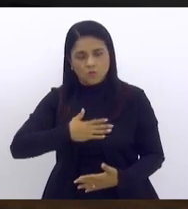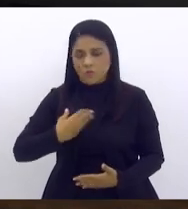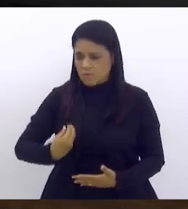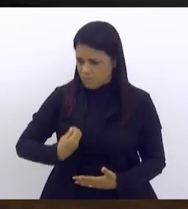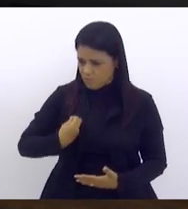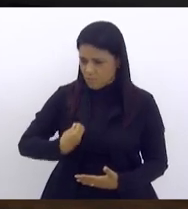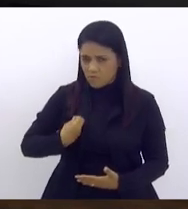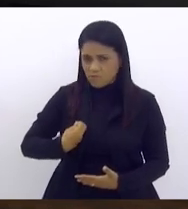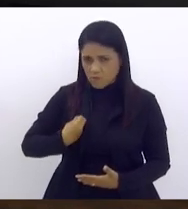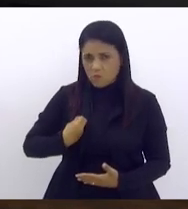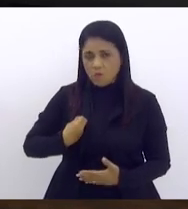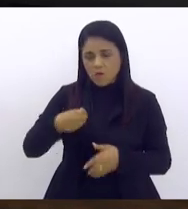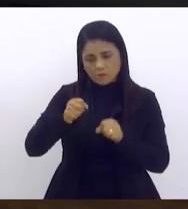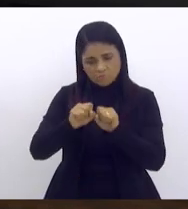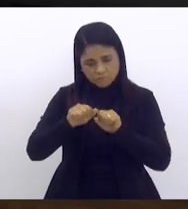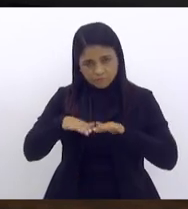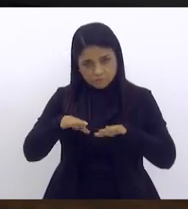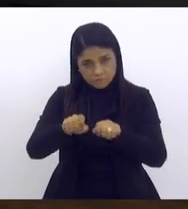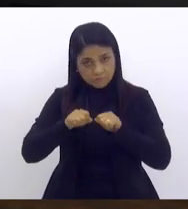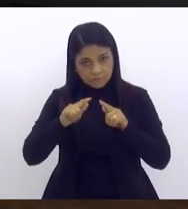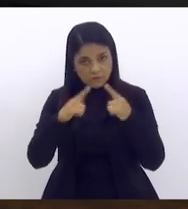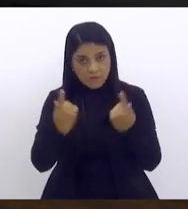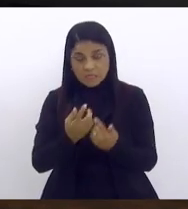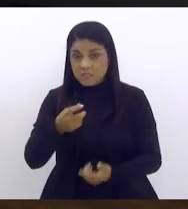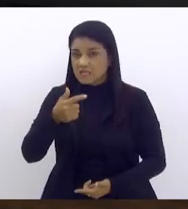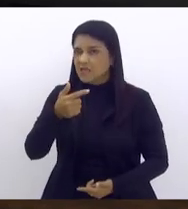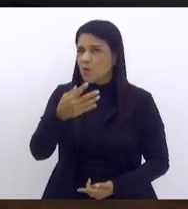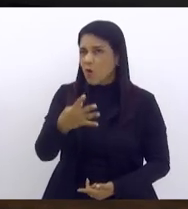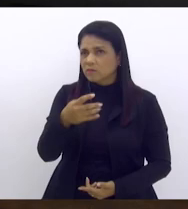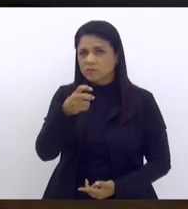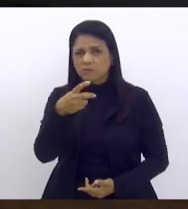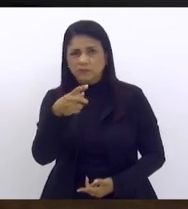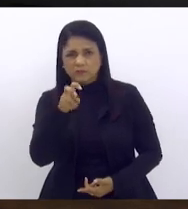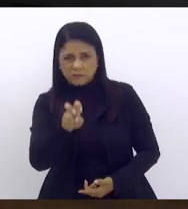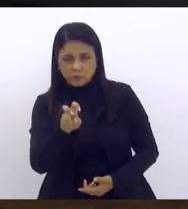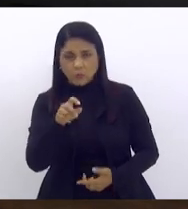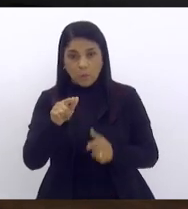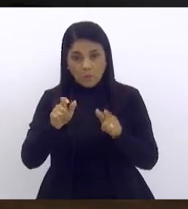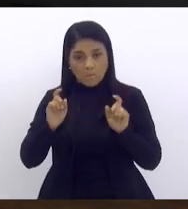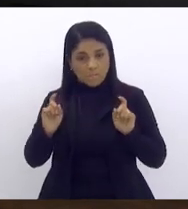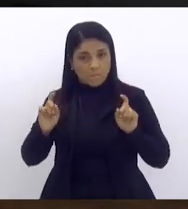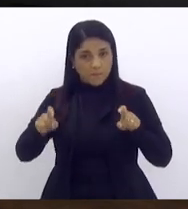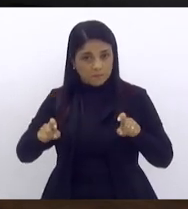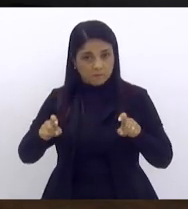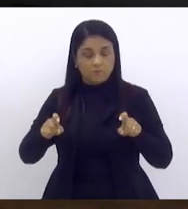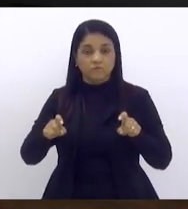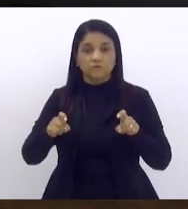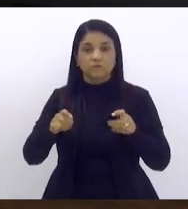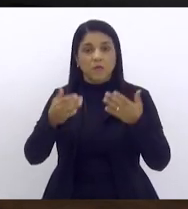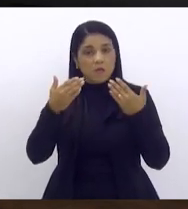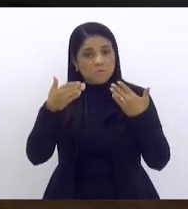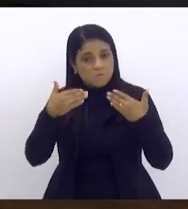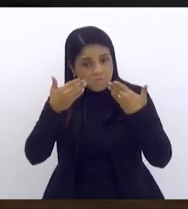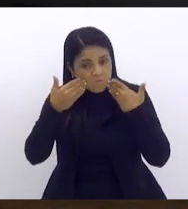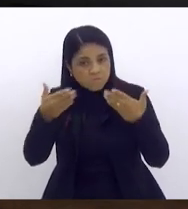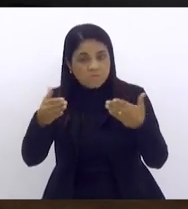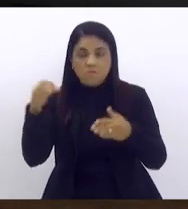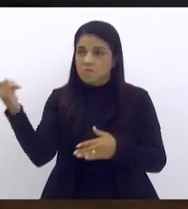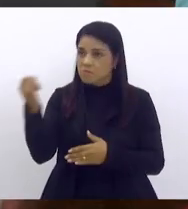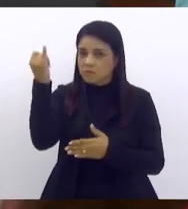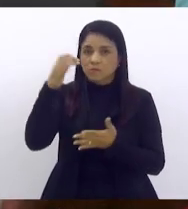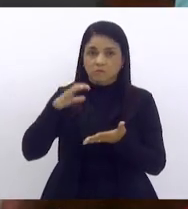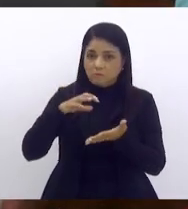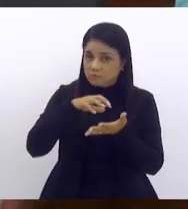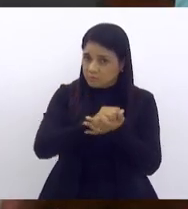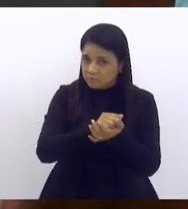comigo aqui por bom tempo, porque teve 4 ou 5 mandatos. Então, foi importante, muito importante, quero deixar isso público e registrado, que o deputado André